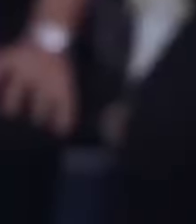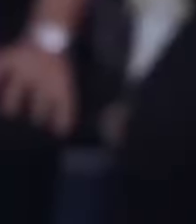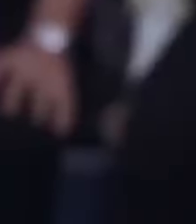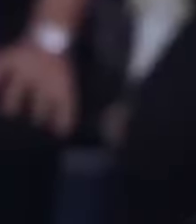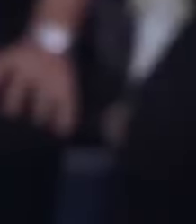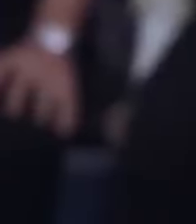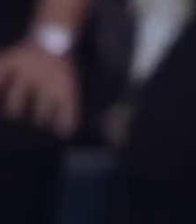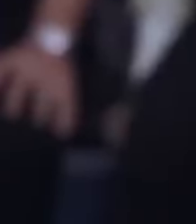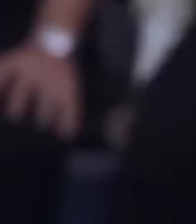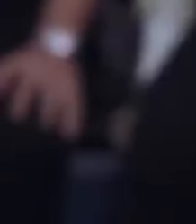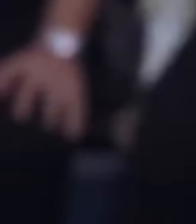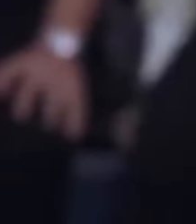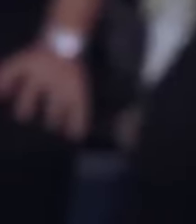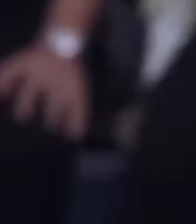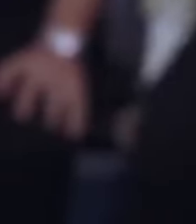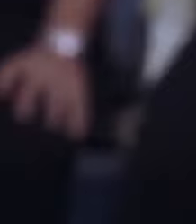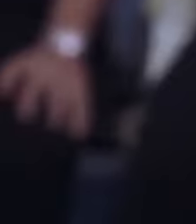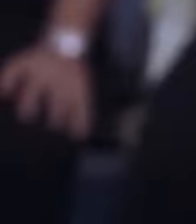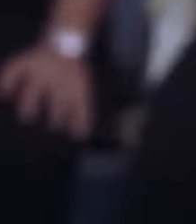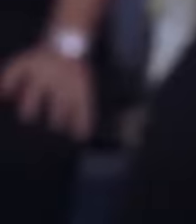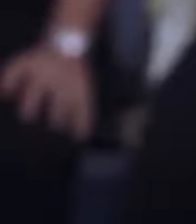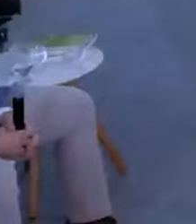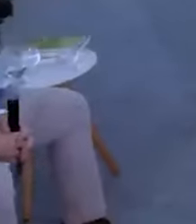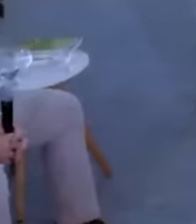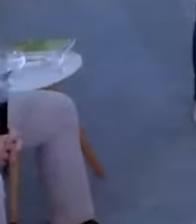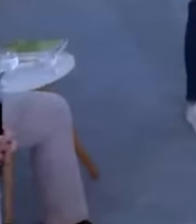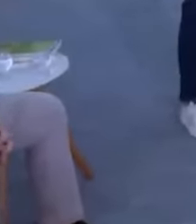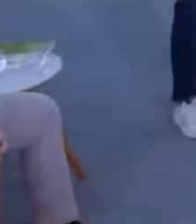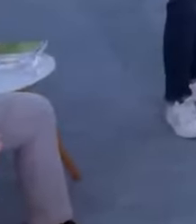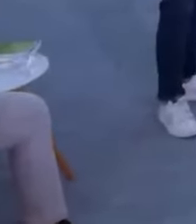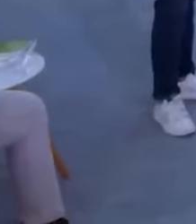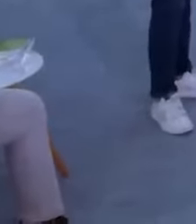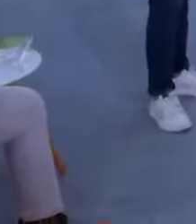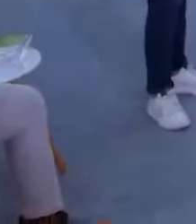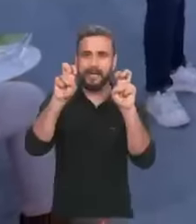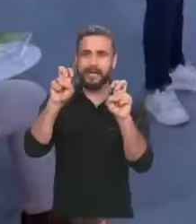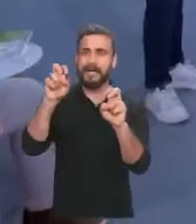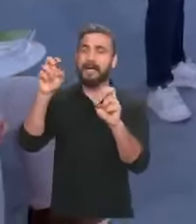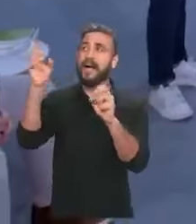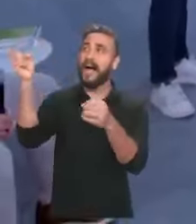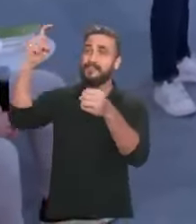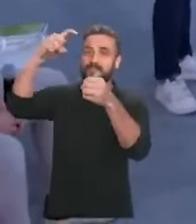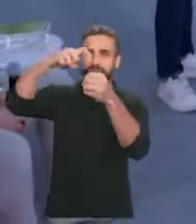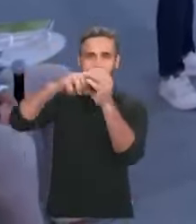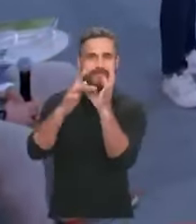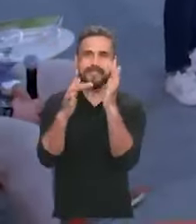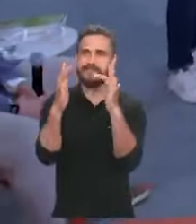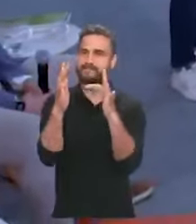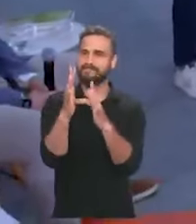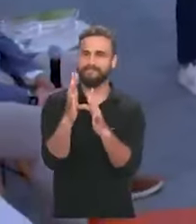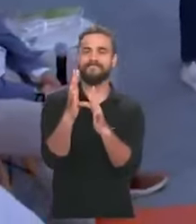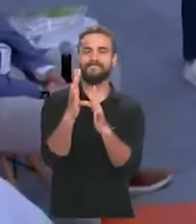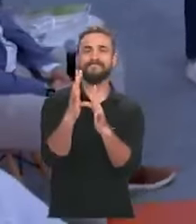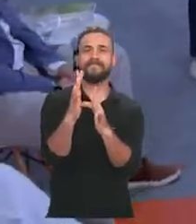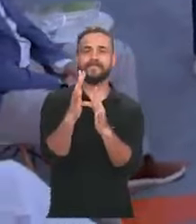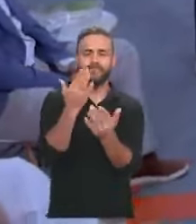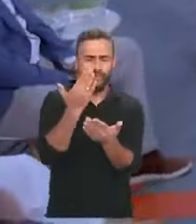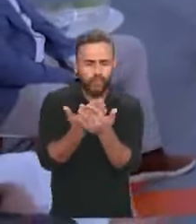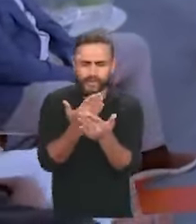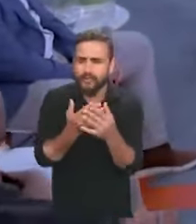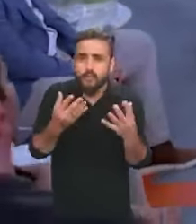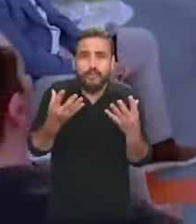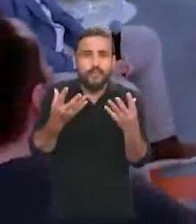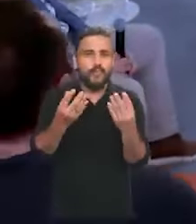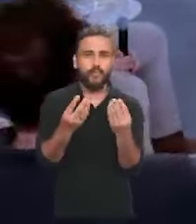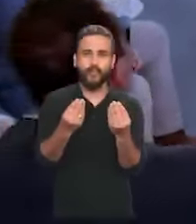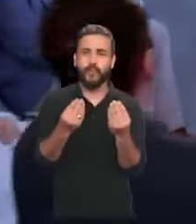levam o evangelho. Eu me apaixonei por esse tema e eu sou um estudioso. Todo tipo de